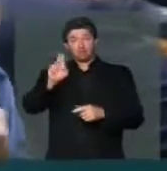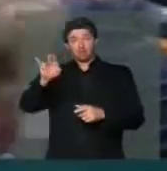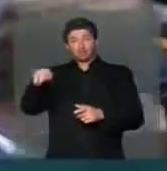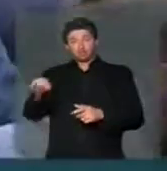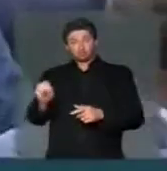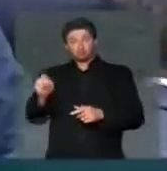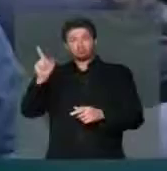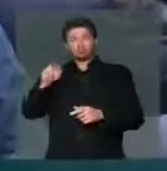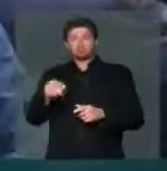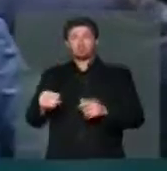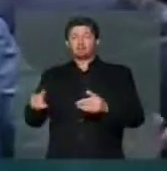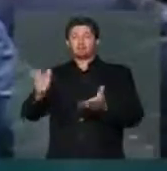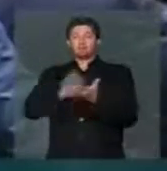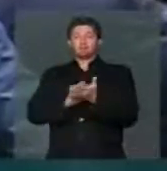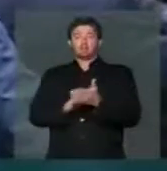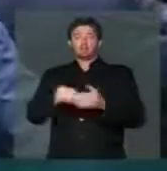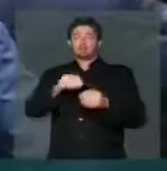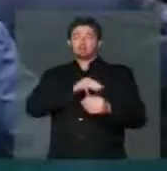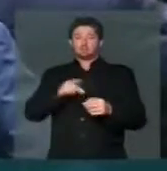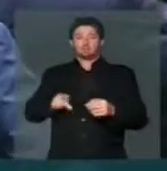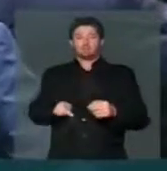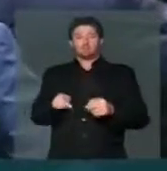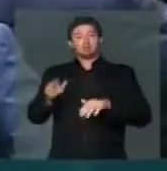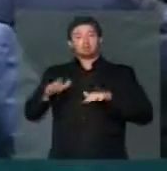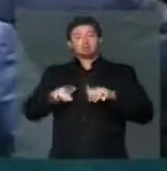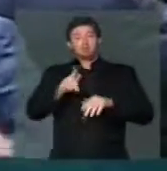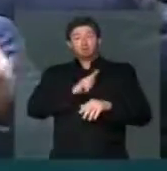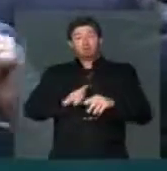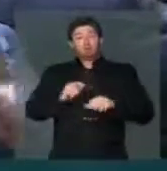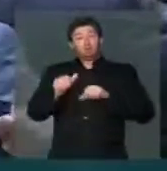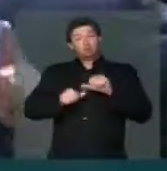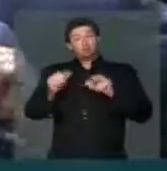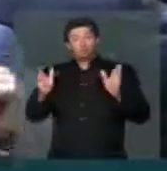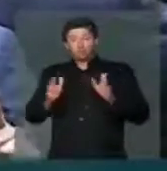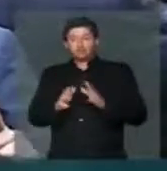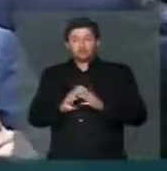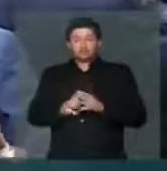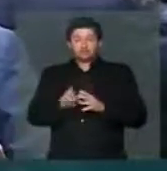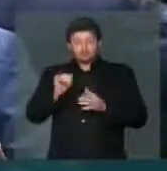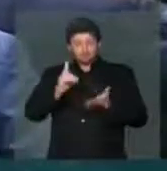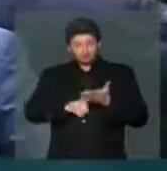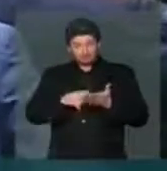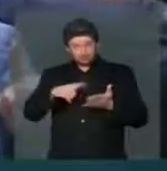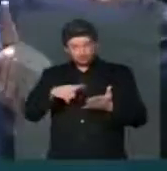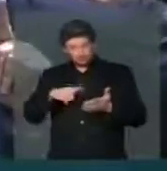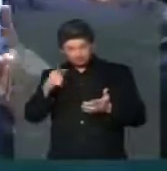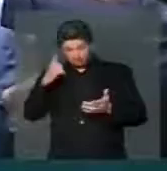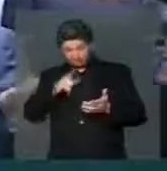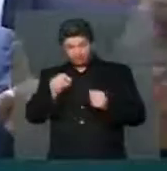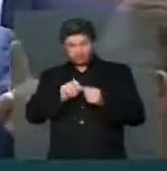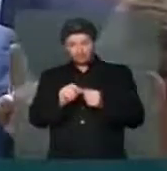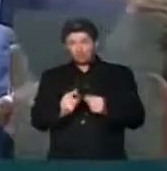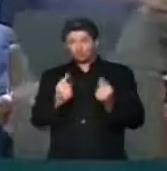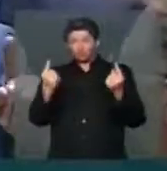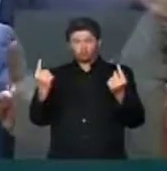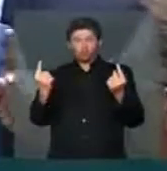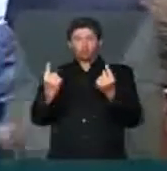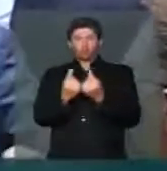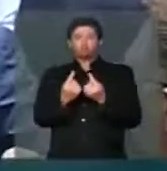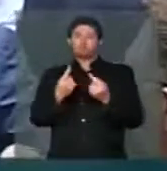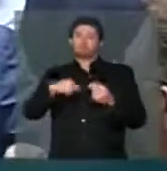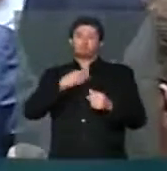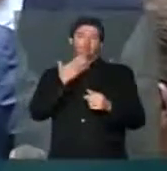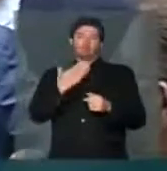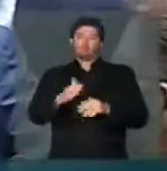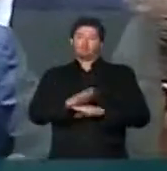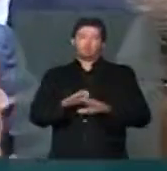do Ministério Público inicialmente. Quem sabe no novo governo pudesse mudar. Se houvesse um acordo para que pudesse ser os dois, nós